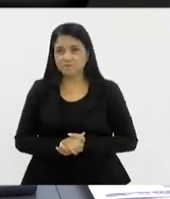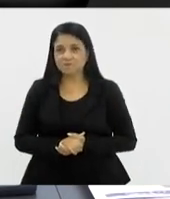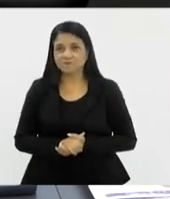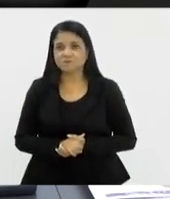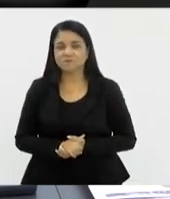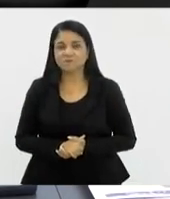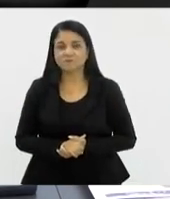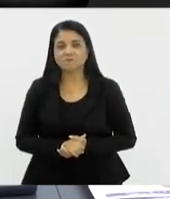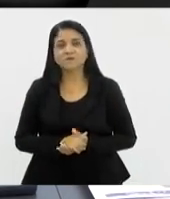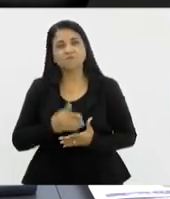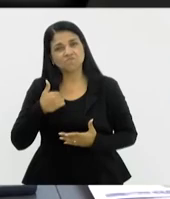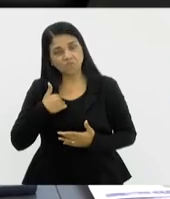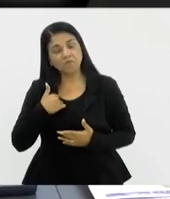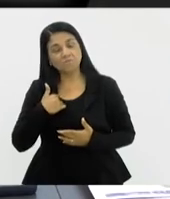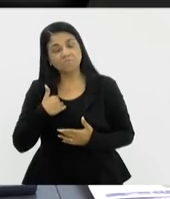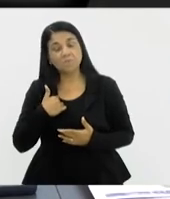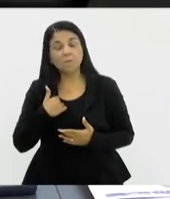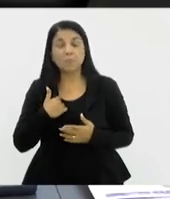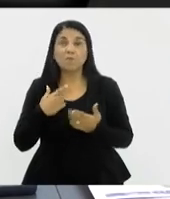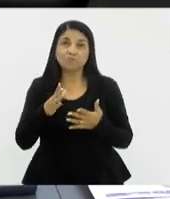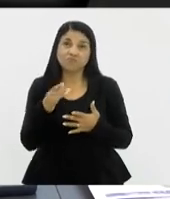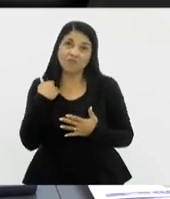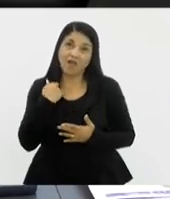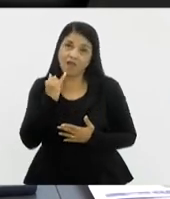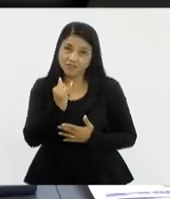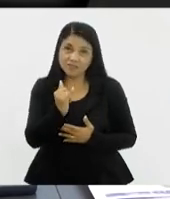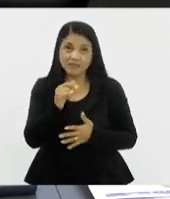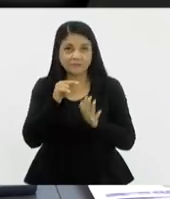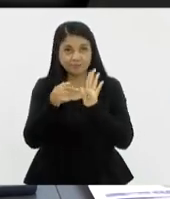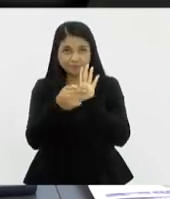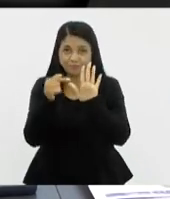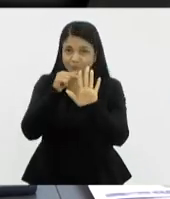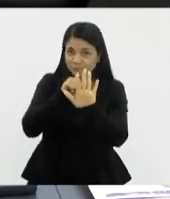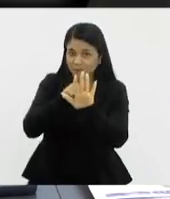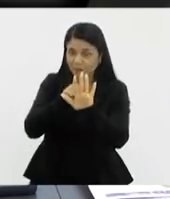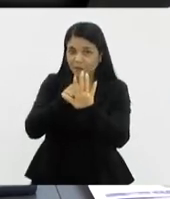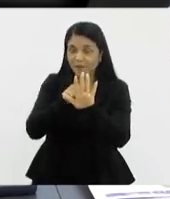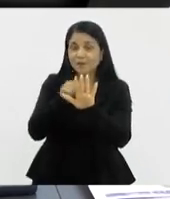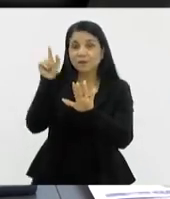temos que ir a Marte, está bem, temos, mas não podemos. Né?